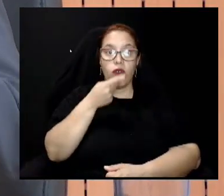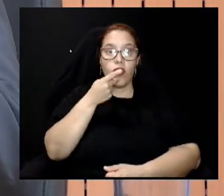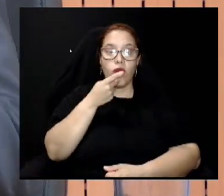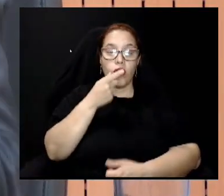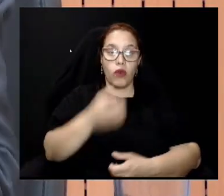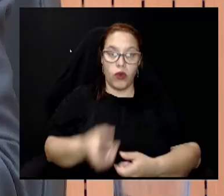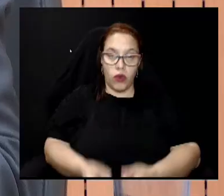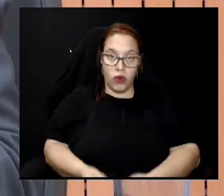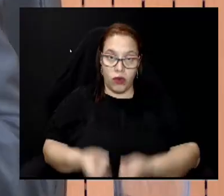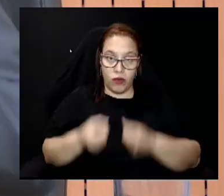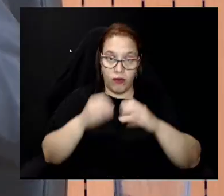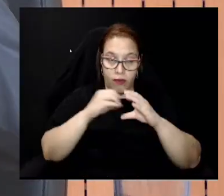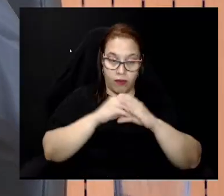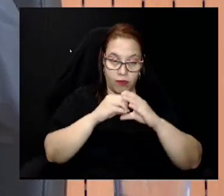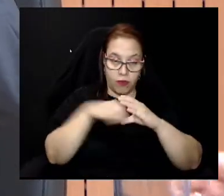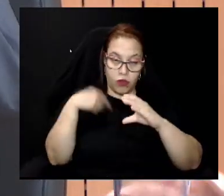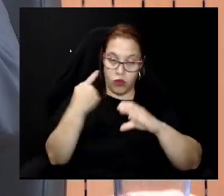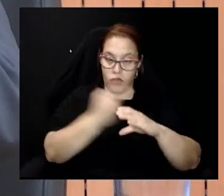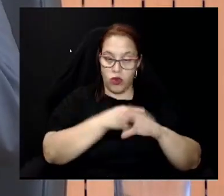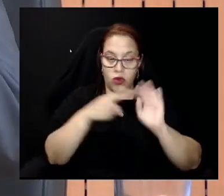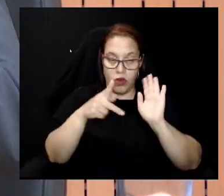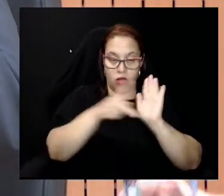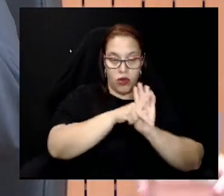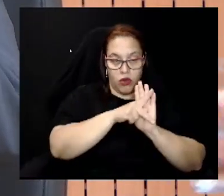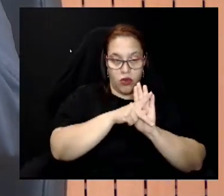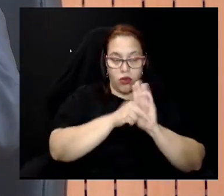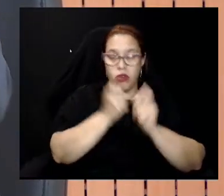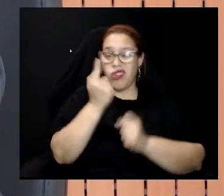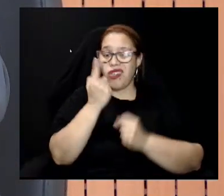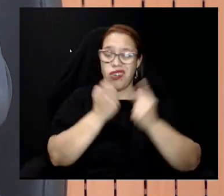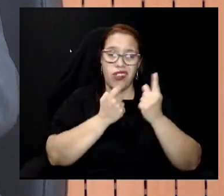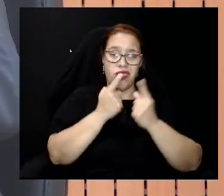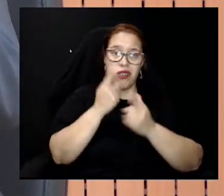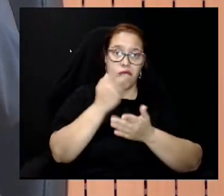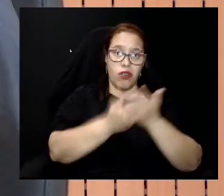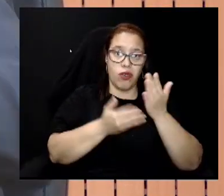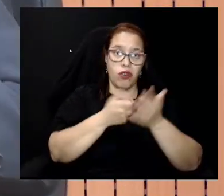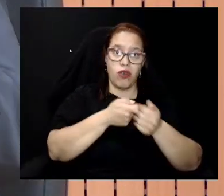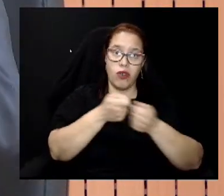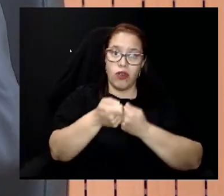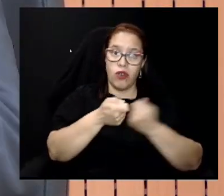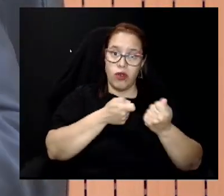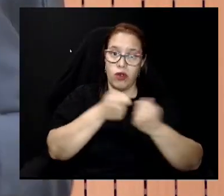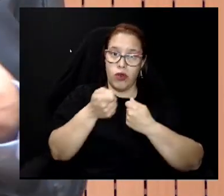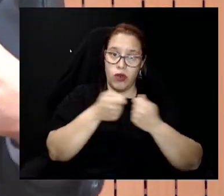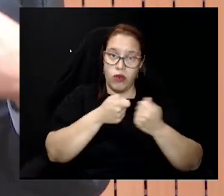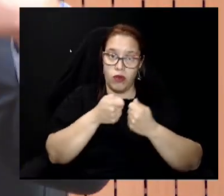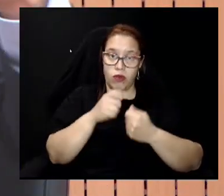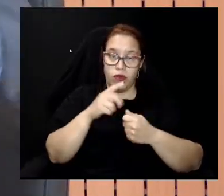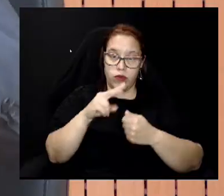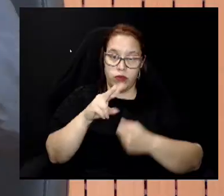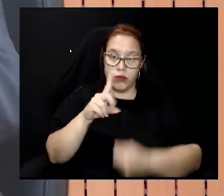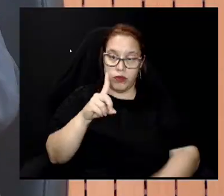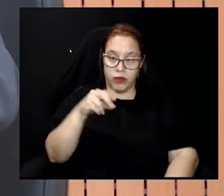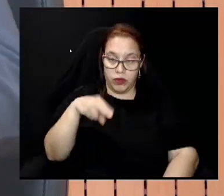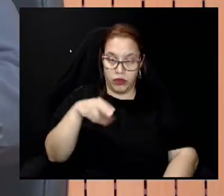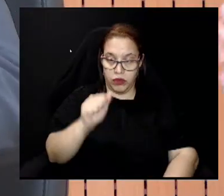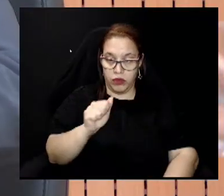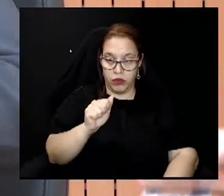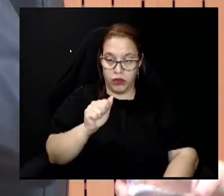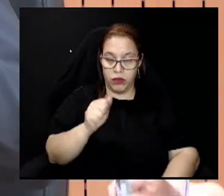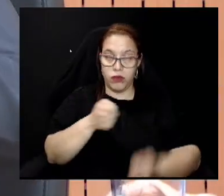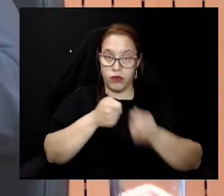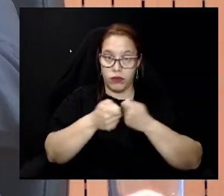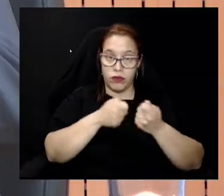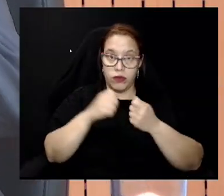célula do nosso organismo que, por algum motivo, perdeu o controle que o DNA tem sobre ela. O nosso DNA controla todas as